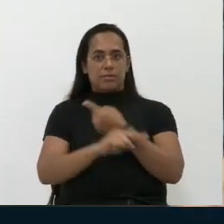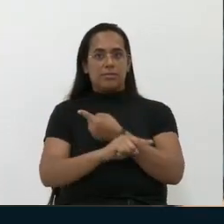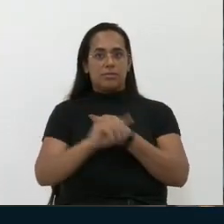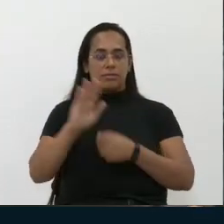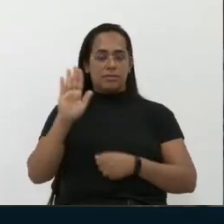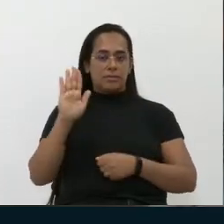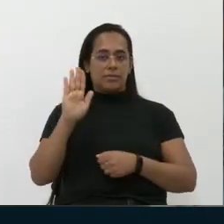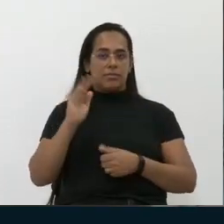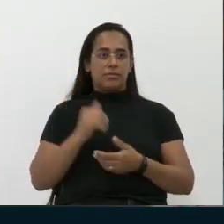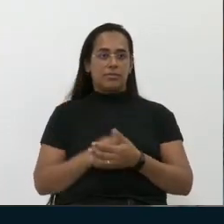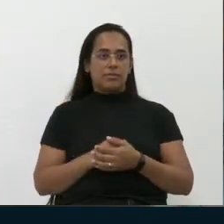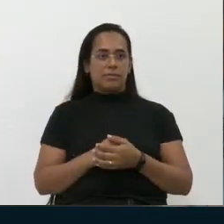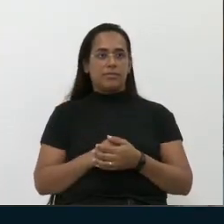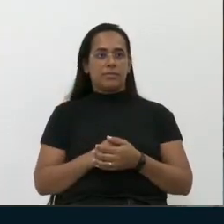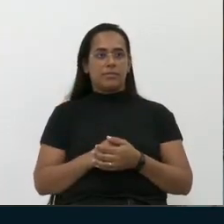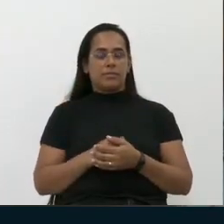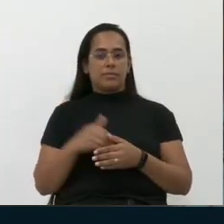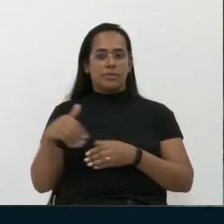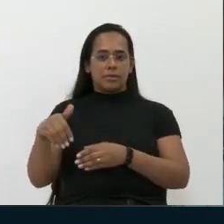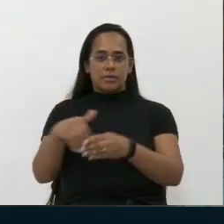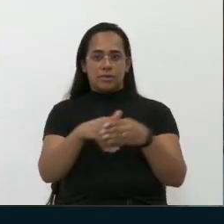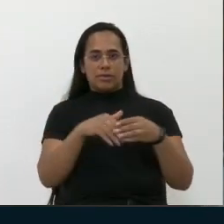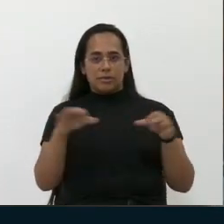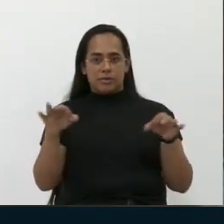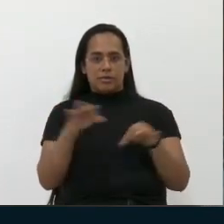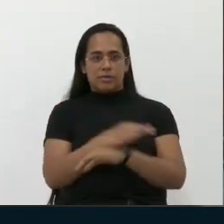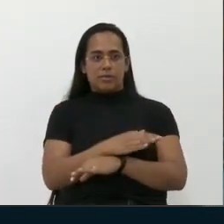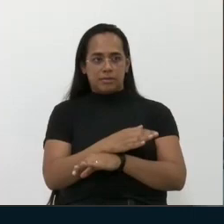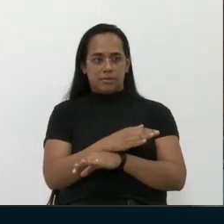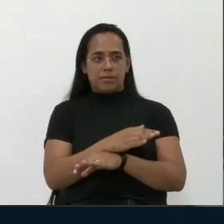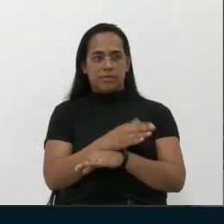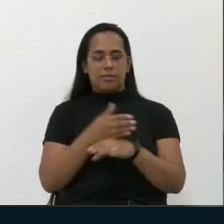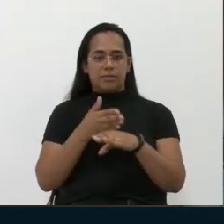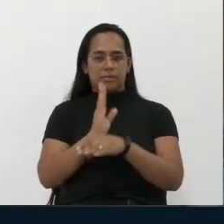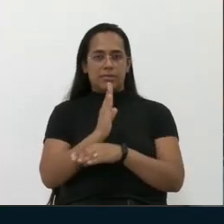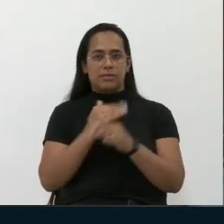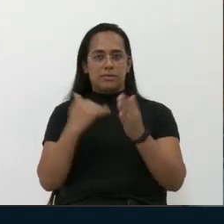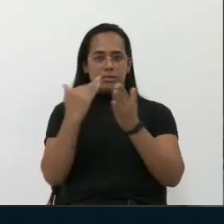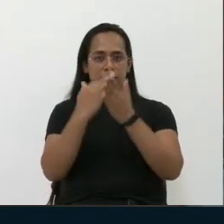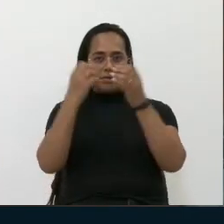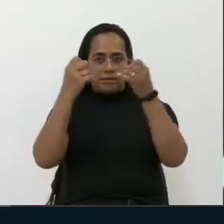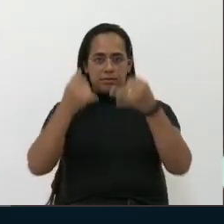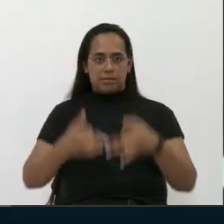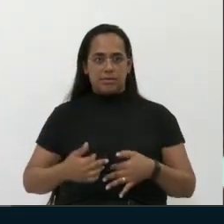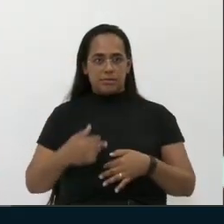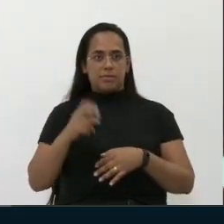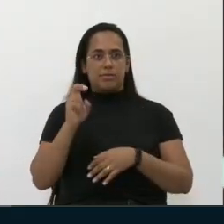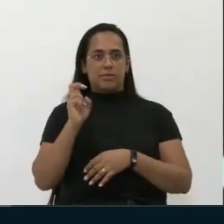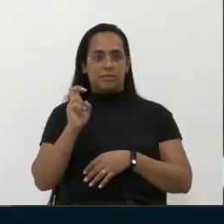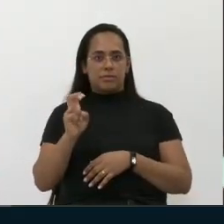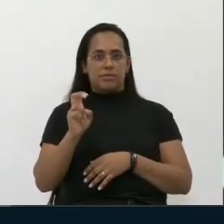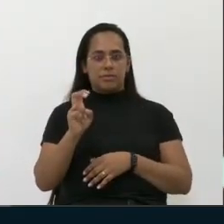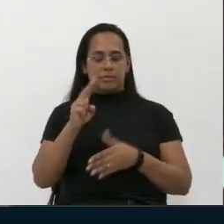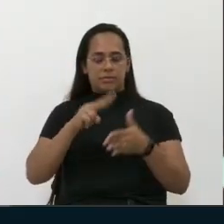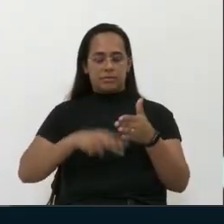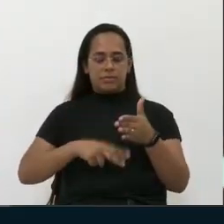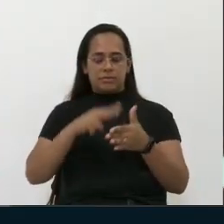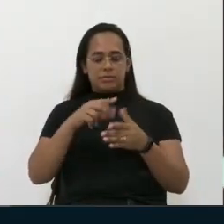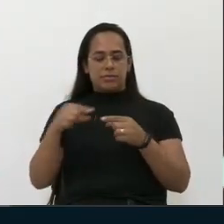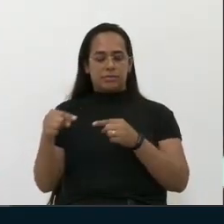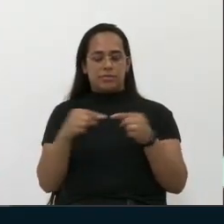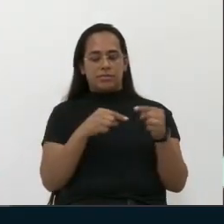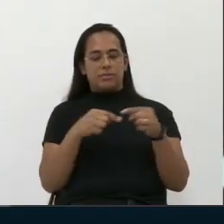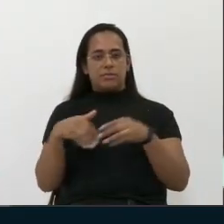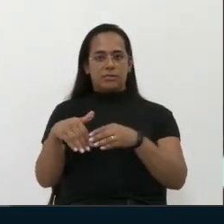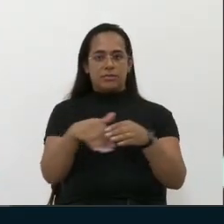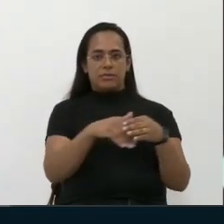manifestem. Encerrada a votação. Aprovado. Encaminhe-se. Item 5º. Leitura, discussão e votação